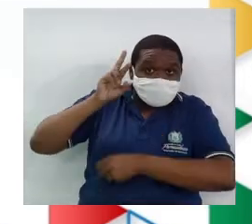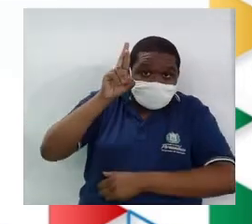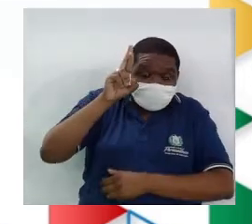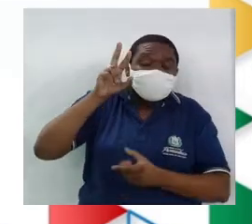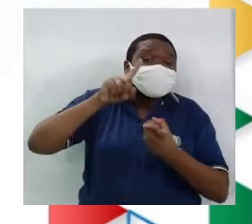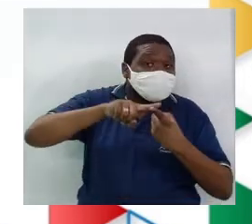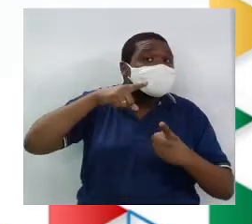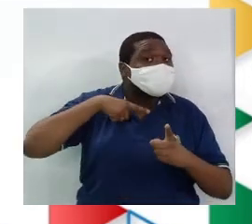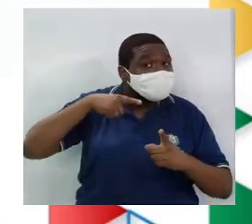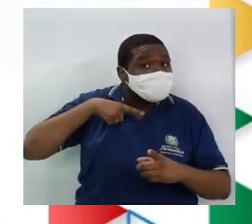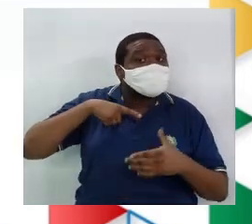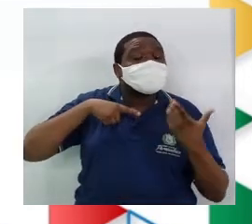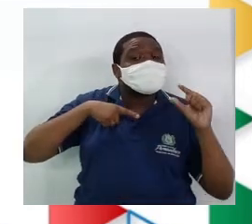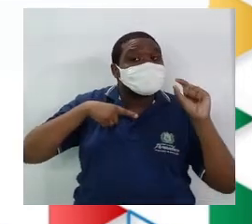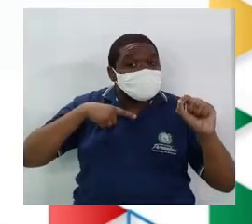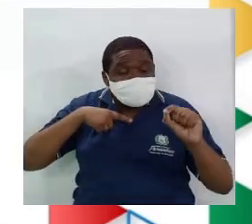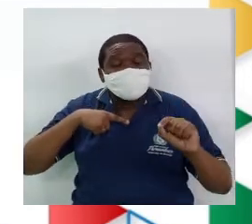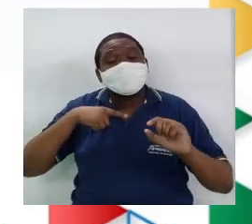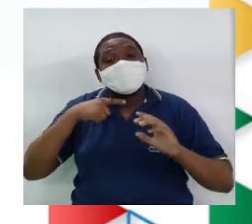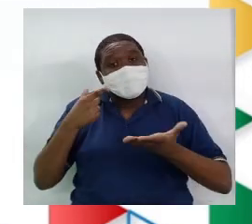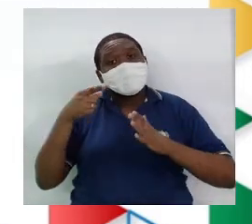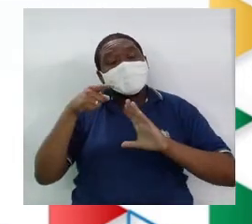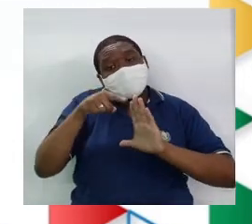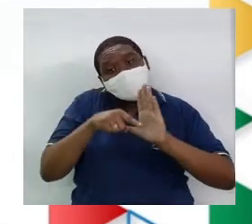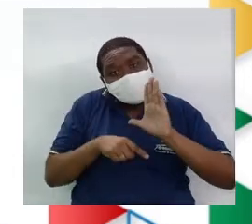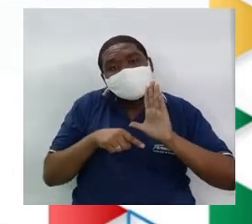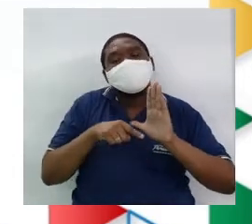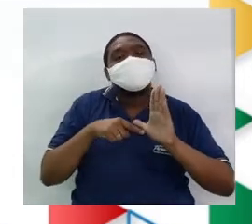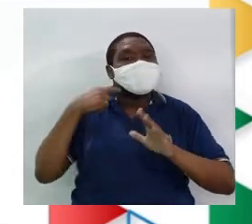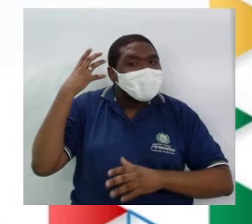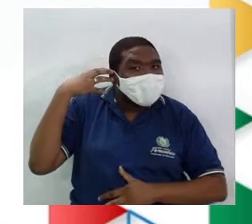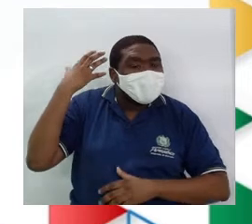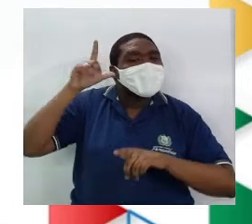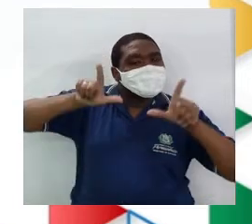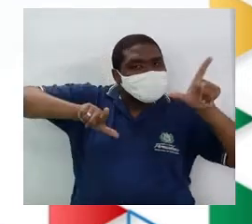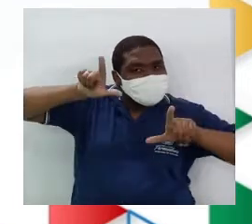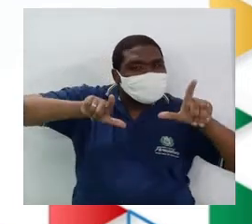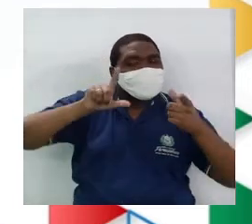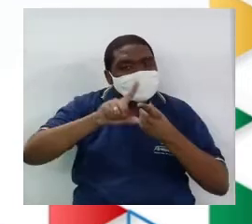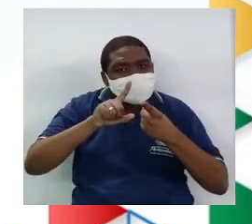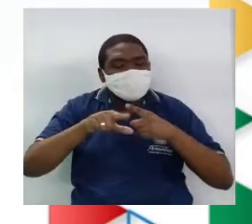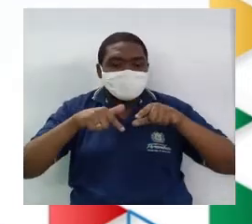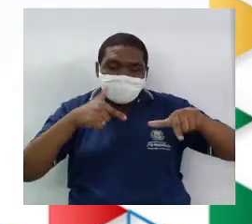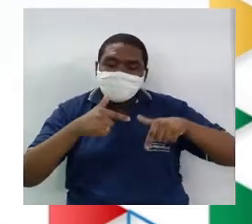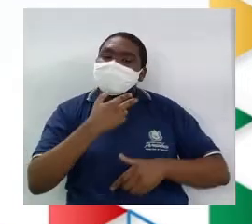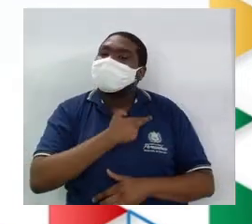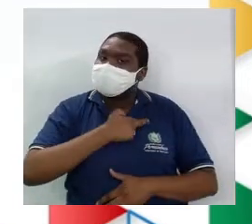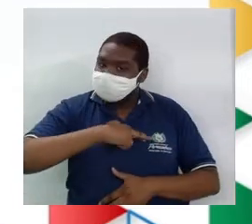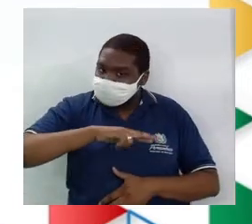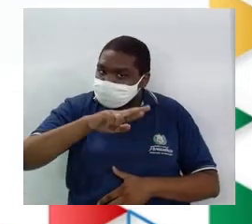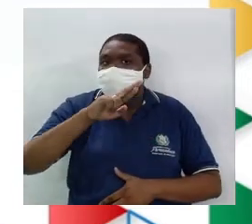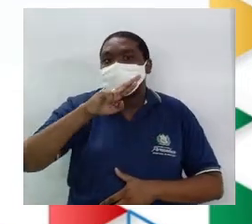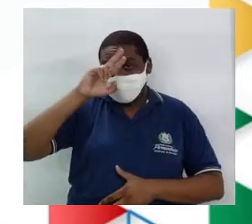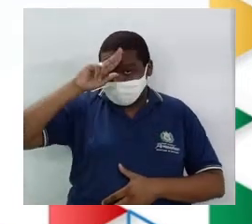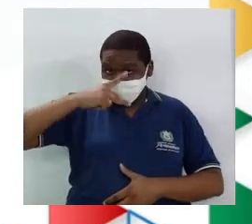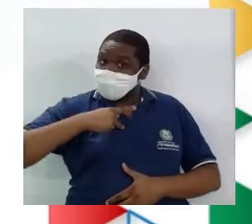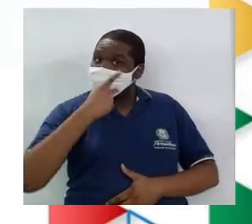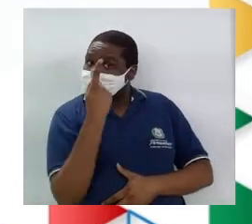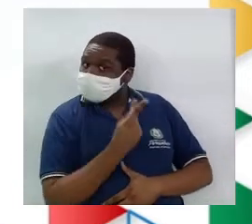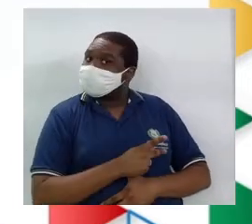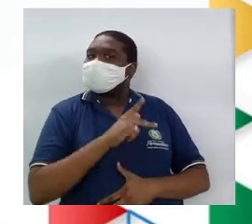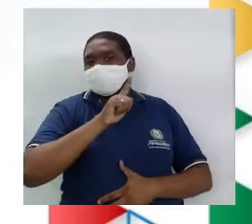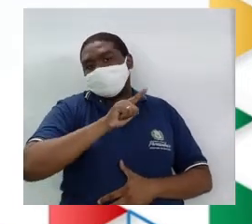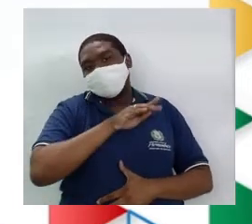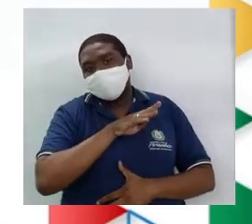uma programação de rádio, certo? Televisão, a atividade religiosa própria, certo? Da Legião